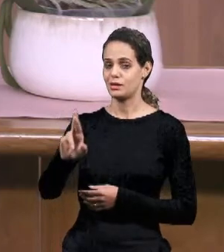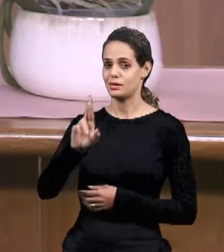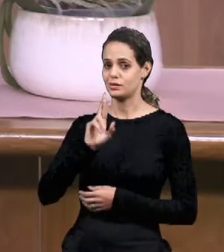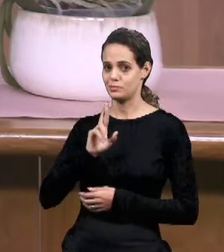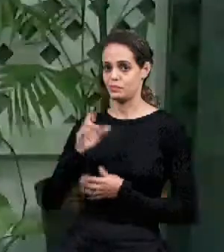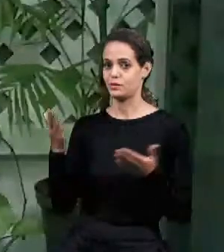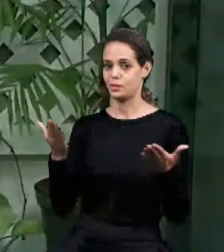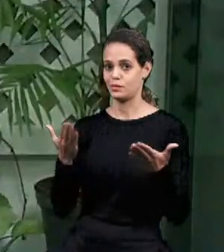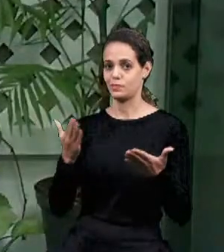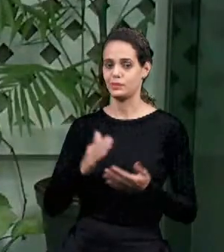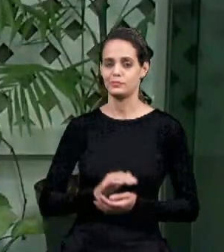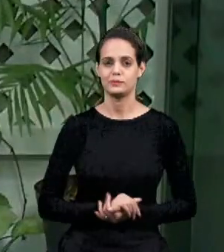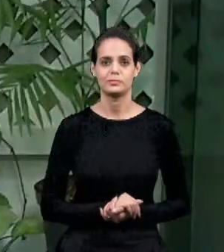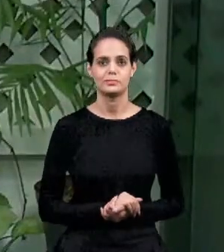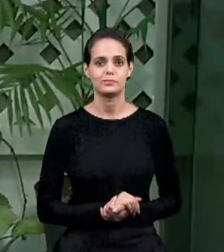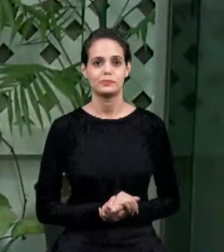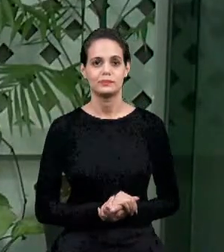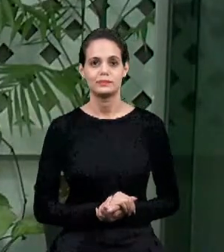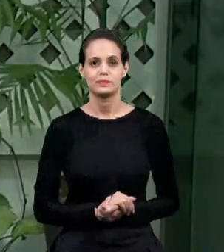irmãos.